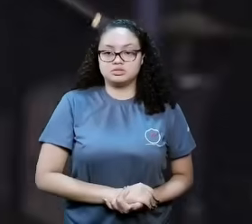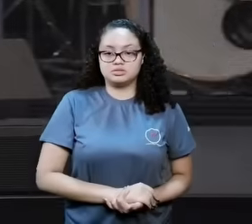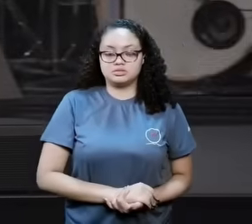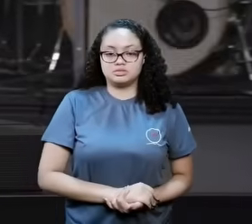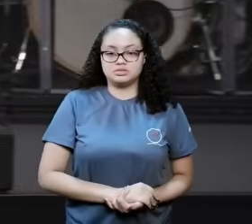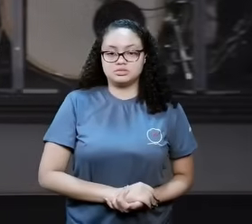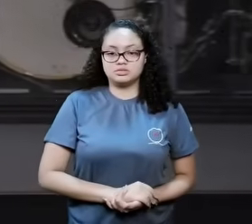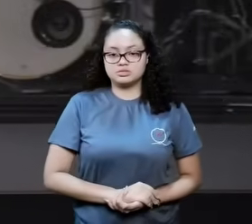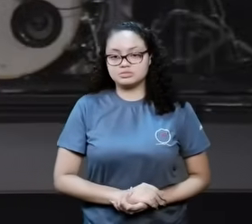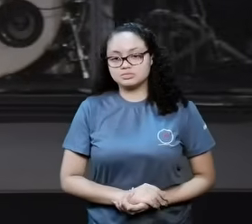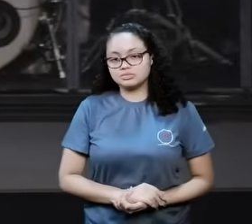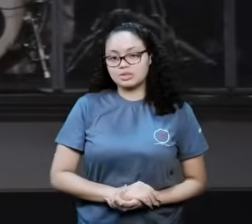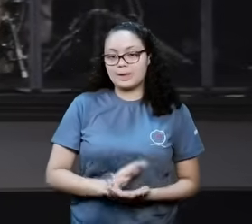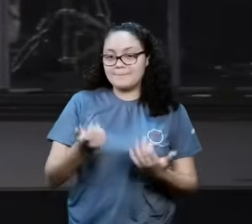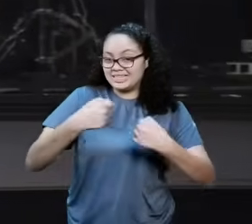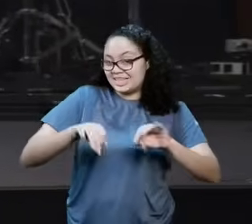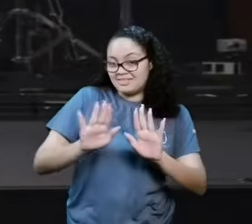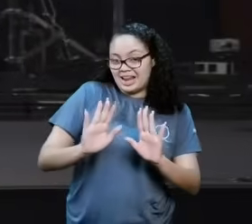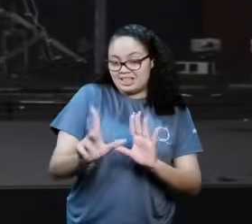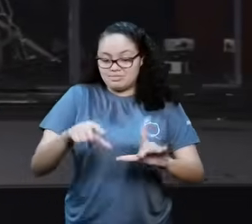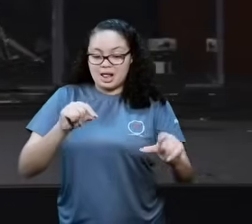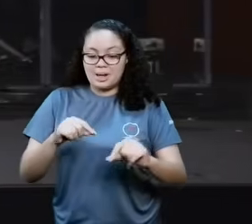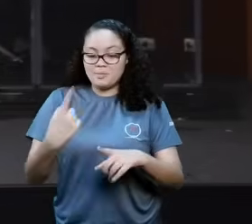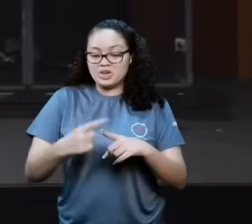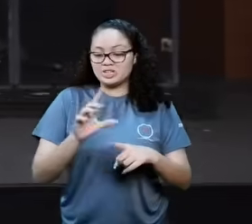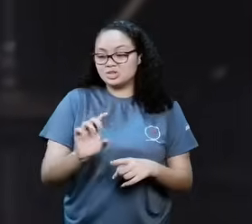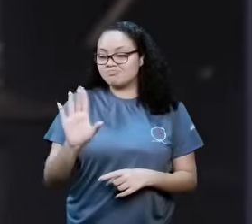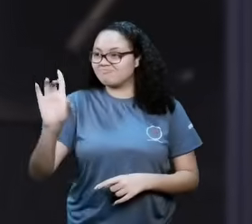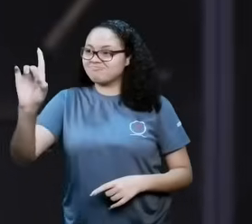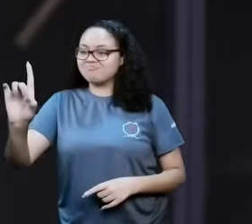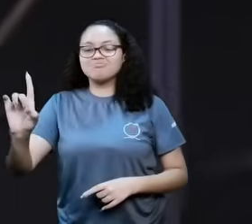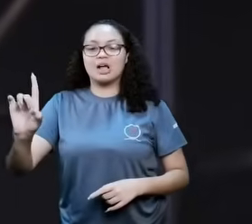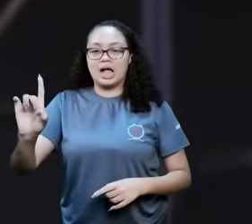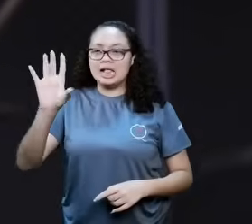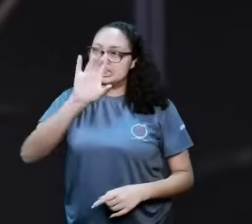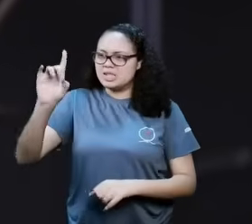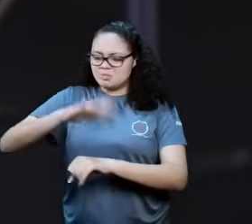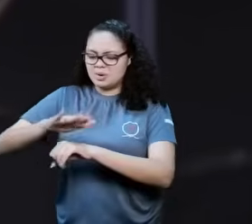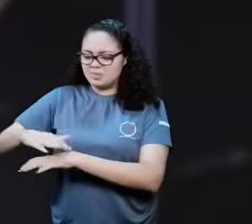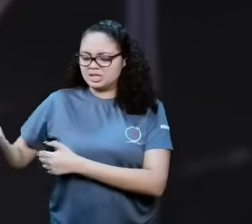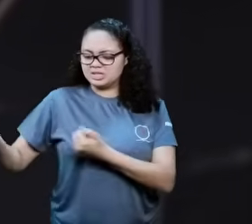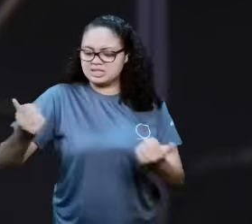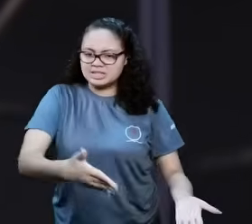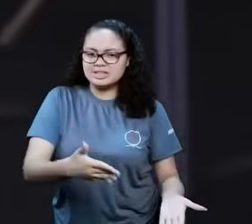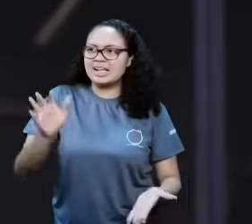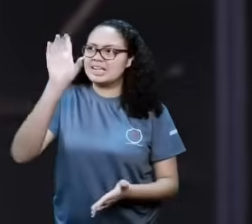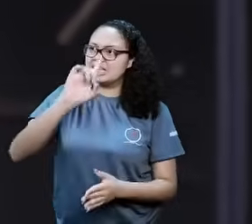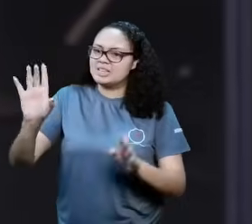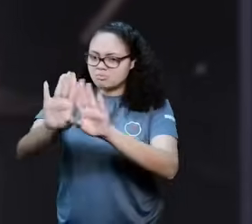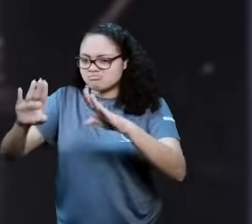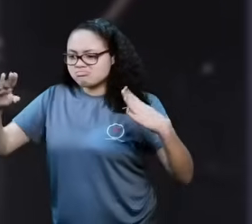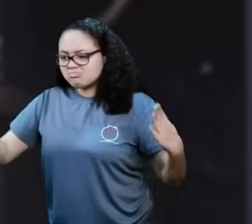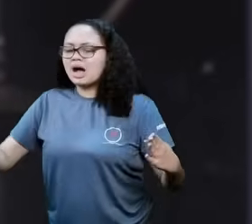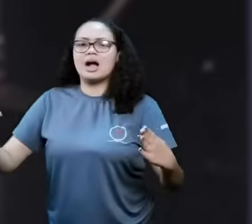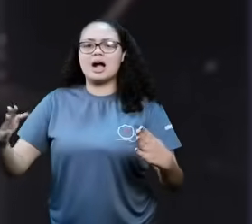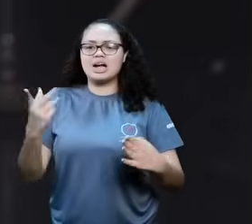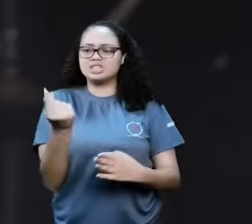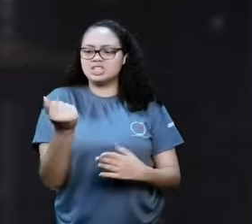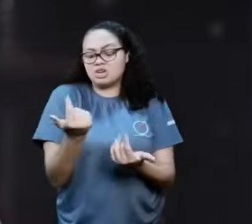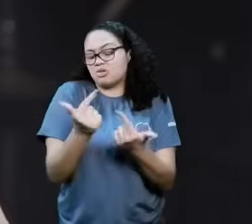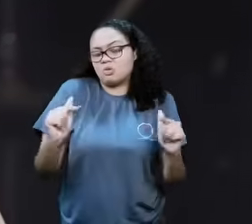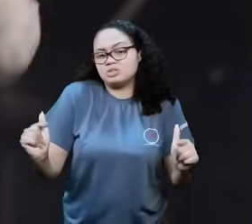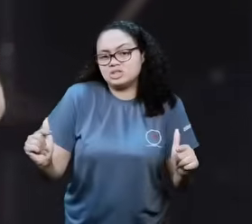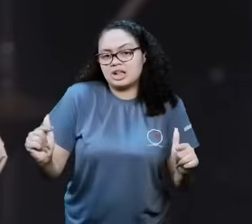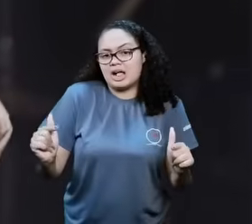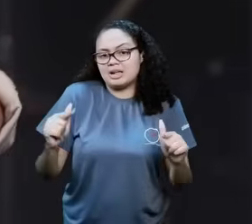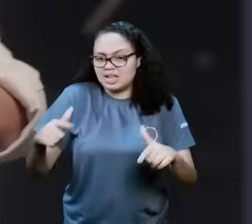não tinha nada, ele não precisava escolher, porque ele só tinha Deus. Ele comia do que vinha da mão de Deus, ele passava pela porta que Deus abria. Ele não tinha dinheiro para comprar remédio,